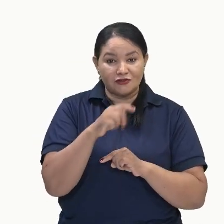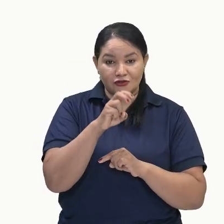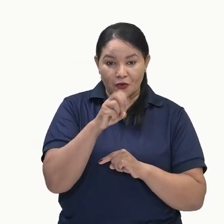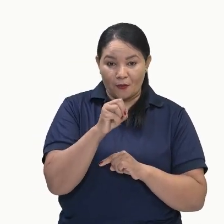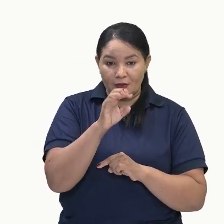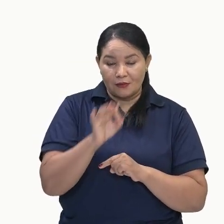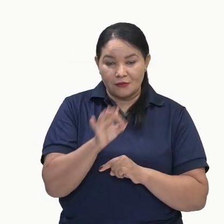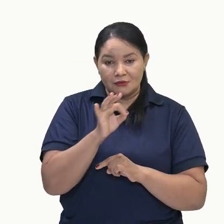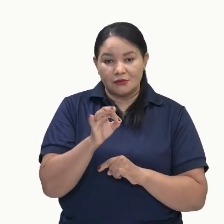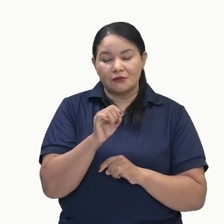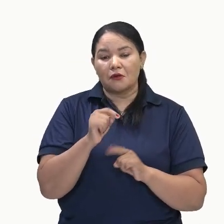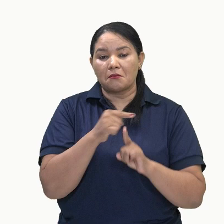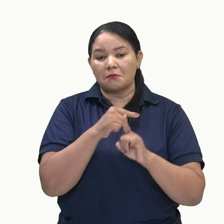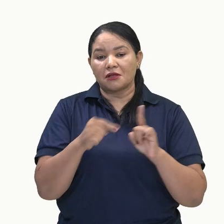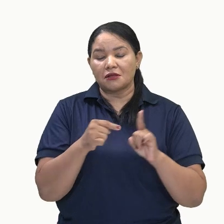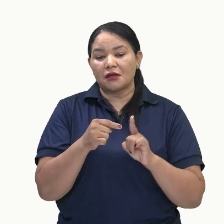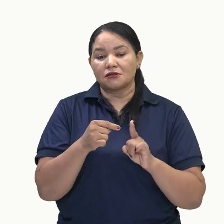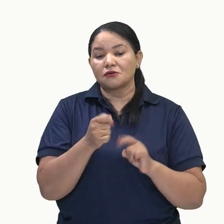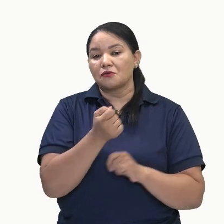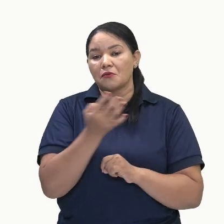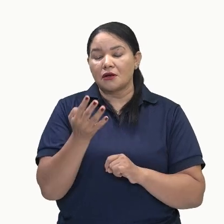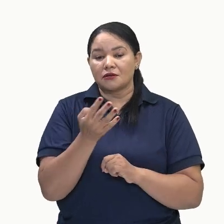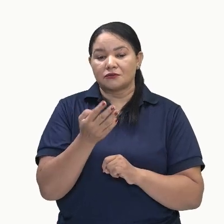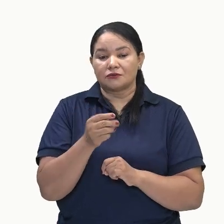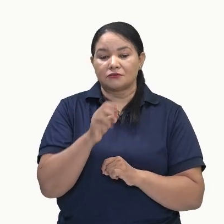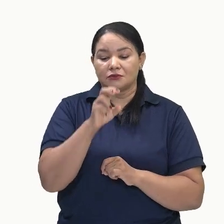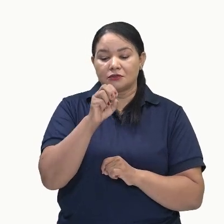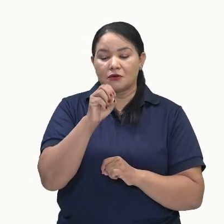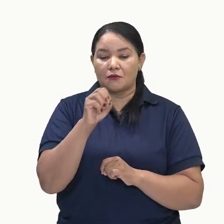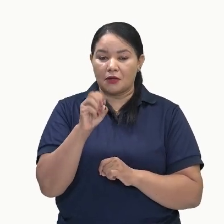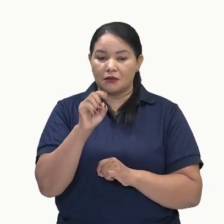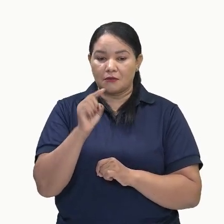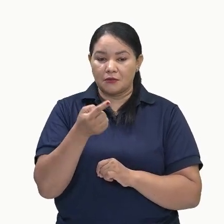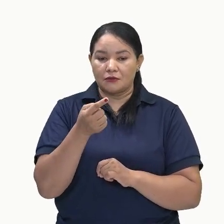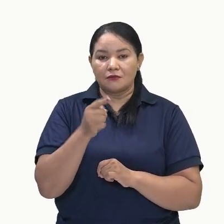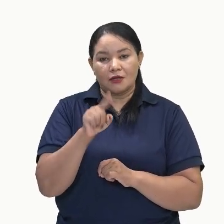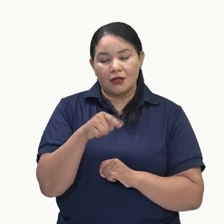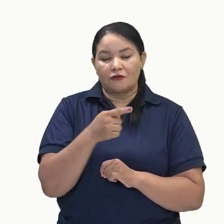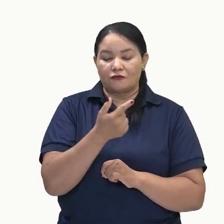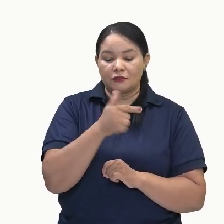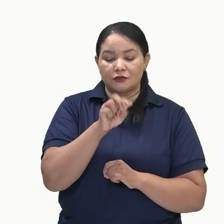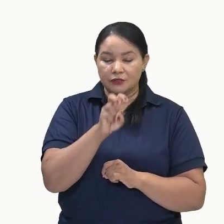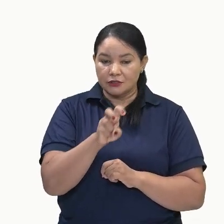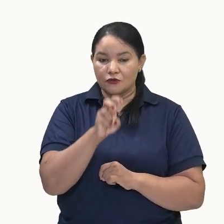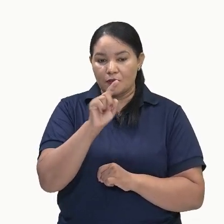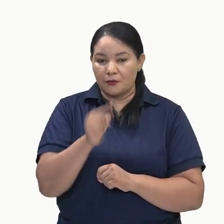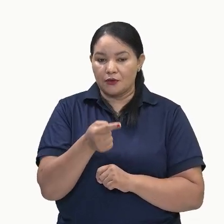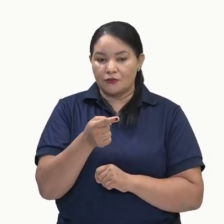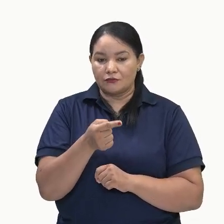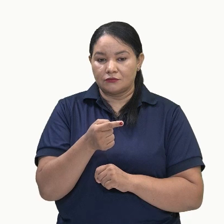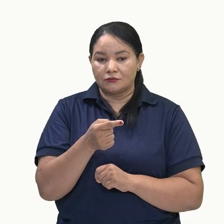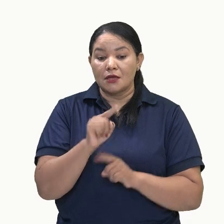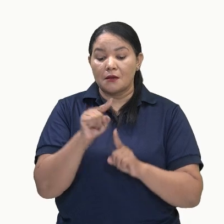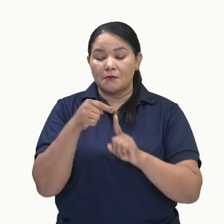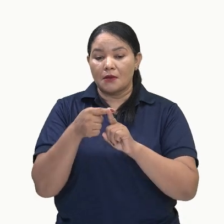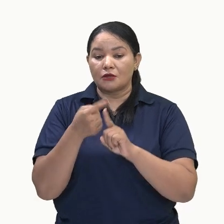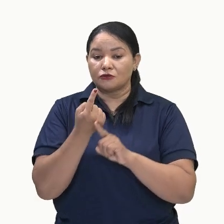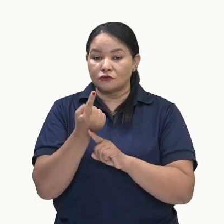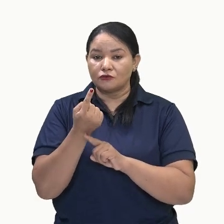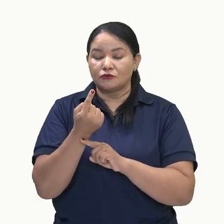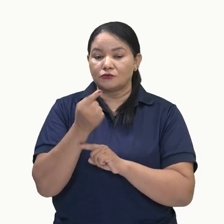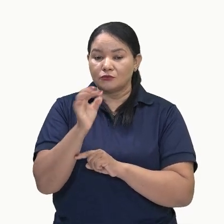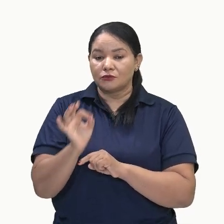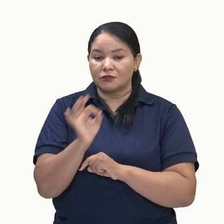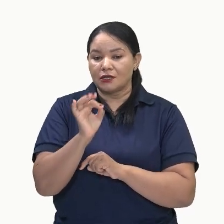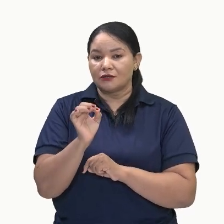Quanto é metade de 50 mil? Metade de 50 mil, 25 mil. E quanto é 1% mesmo?